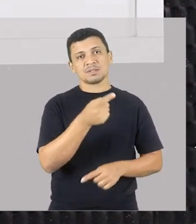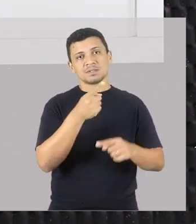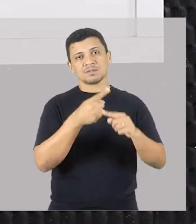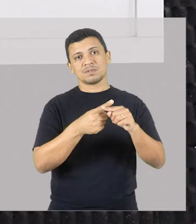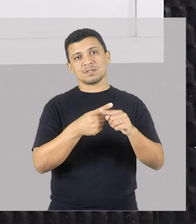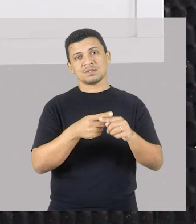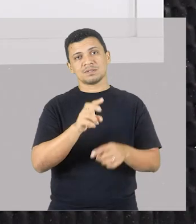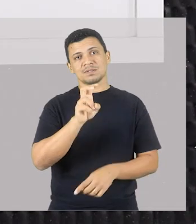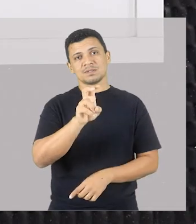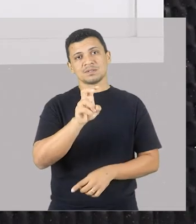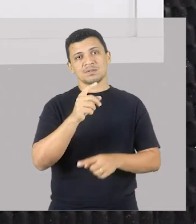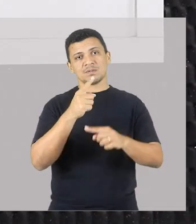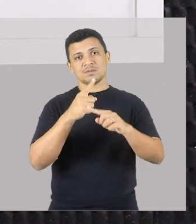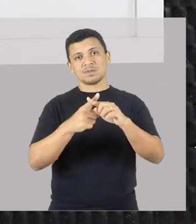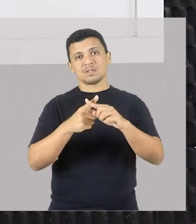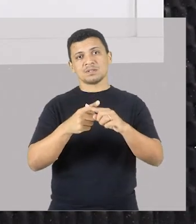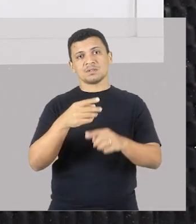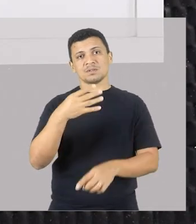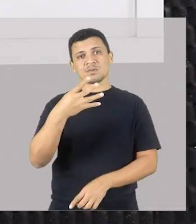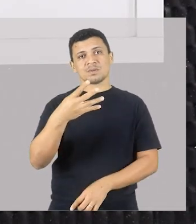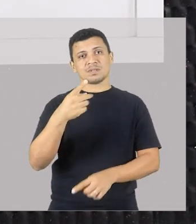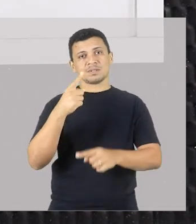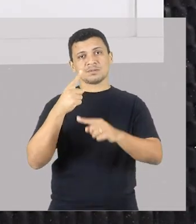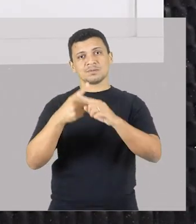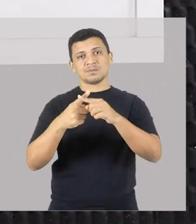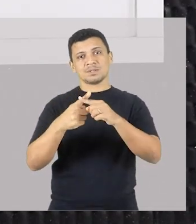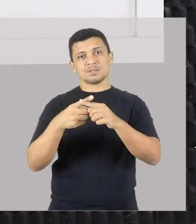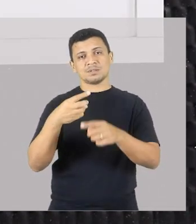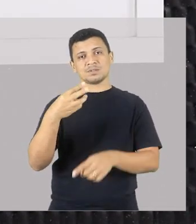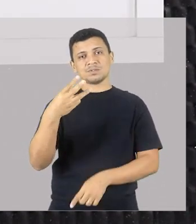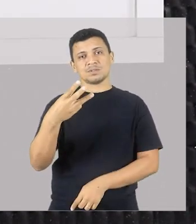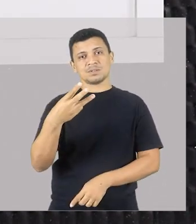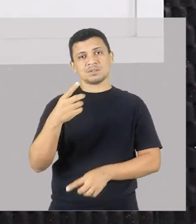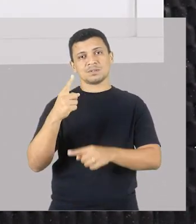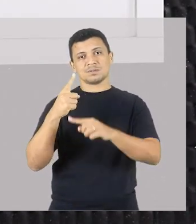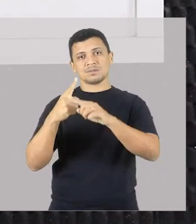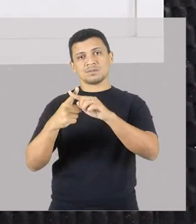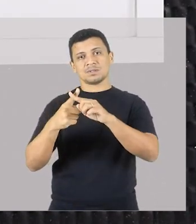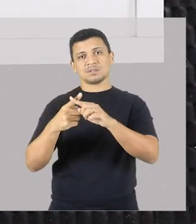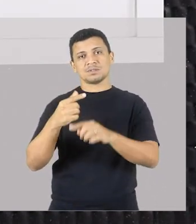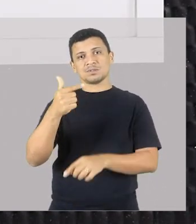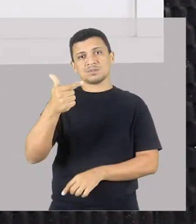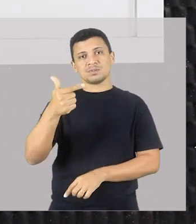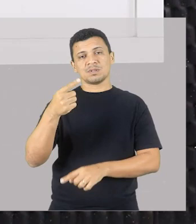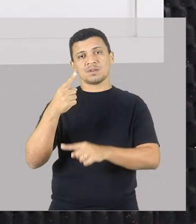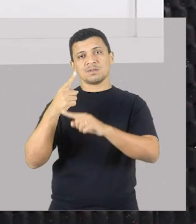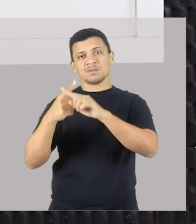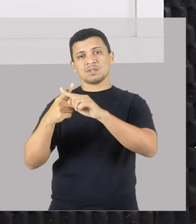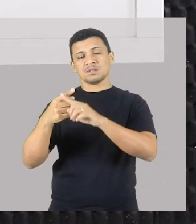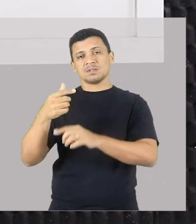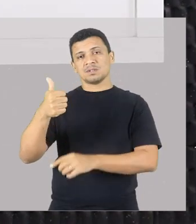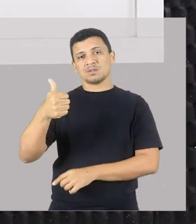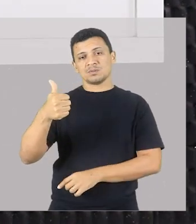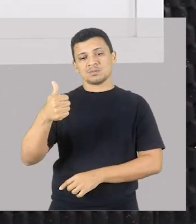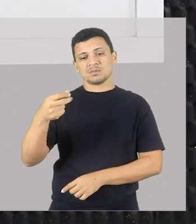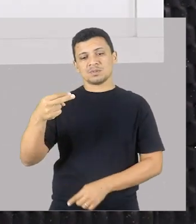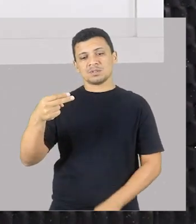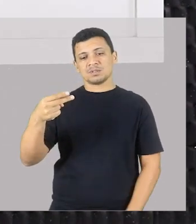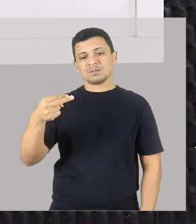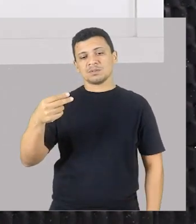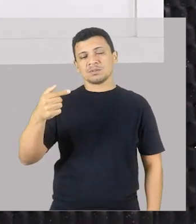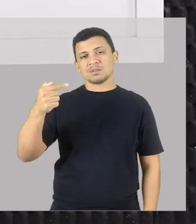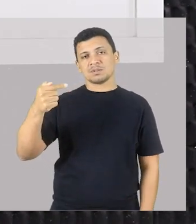vezes 5, vezes 4, vezes 3, vezes 2, vezes 1. Isso aqui já vai